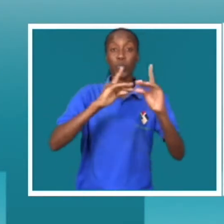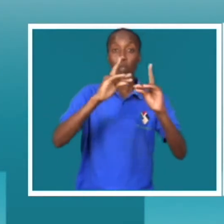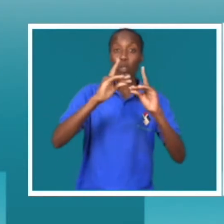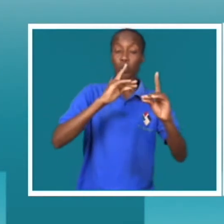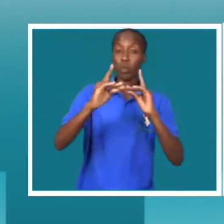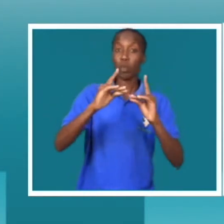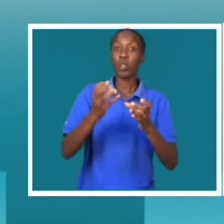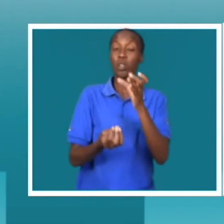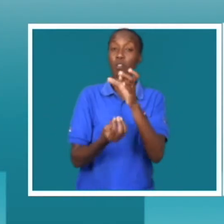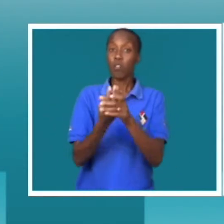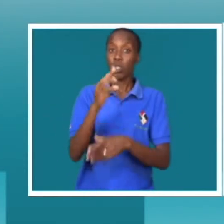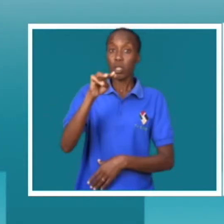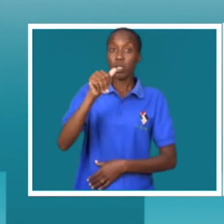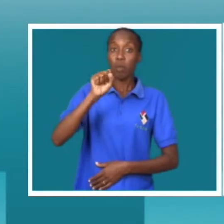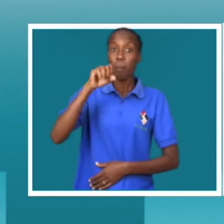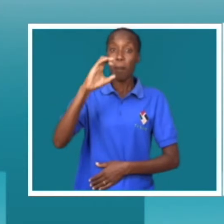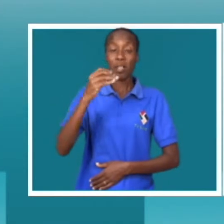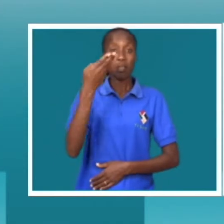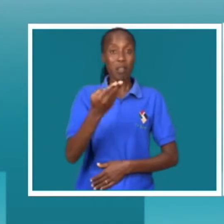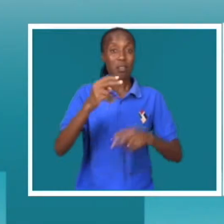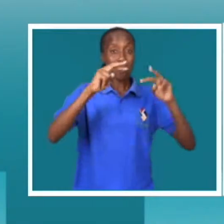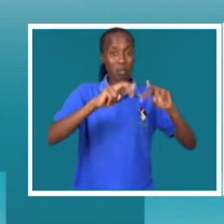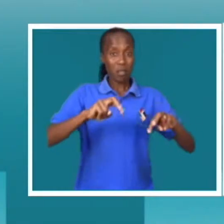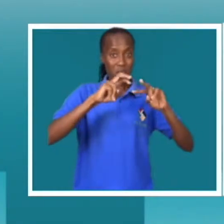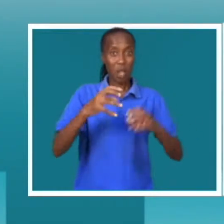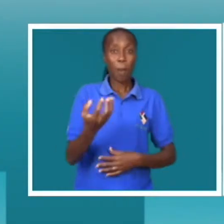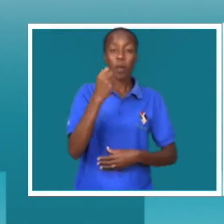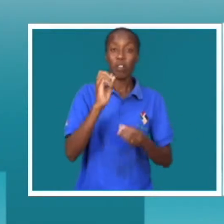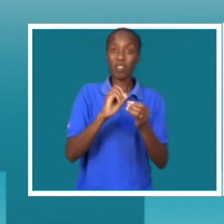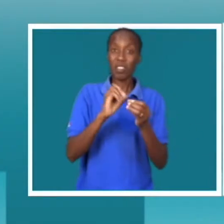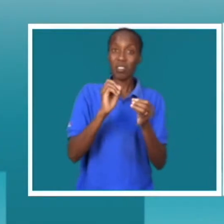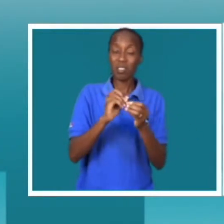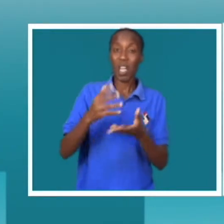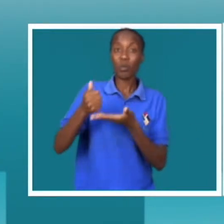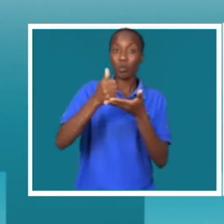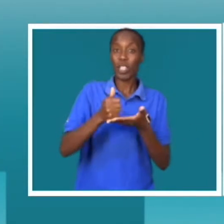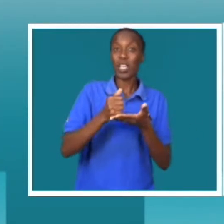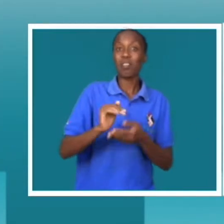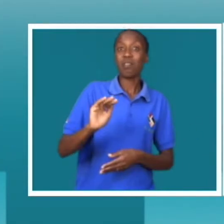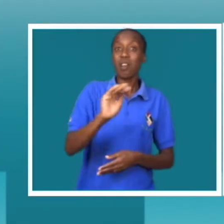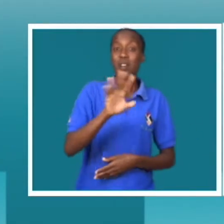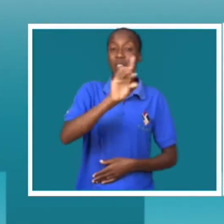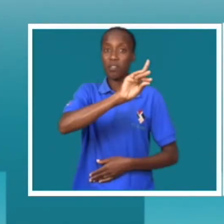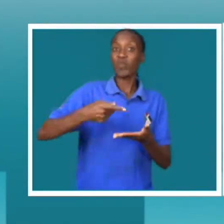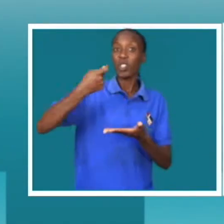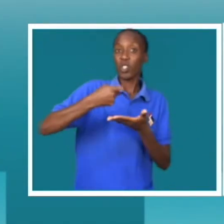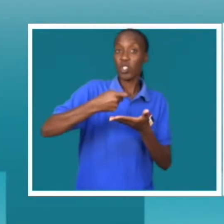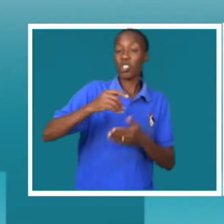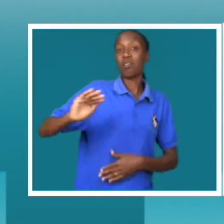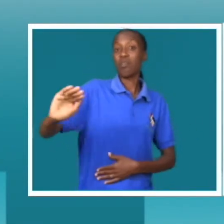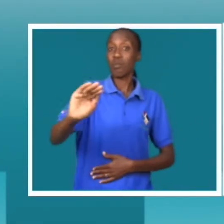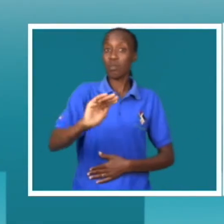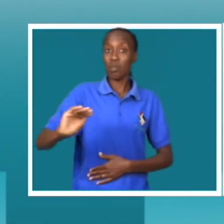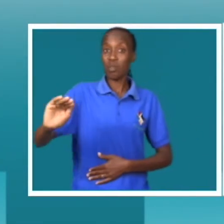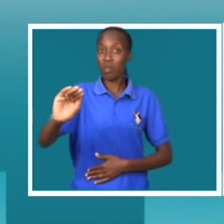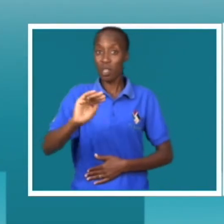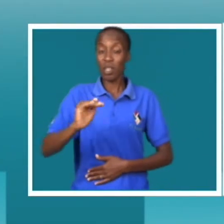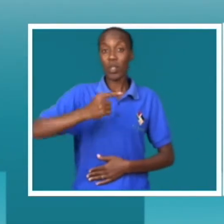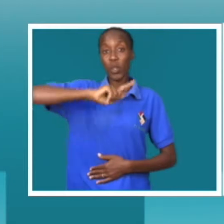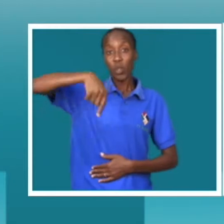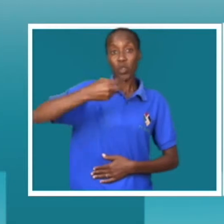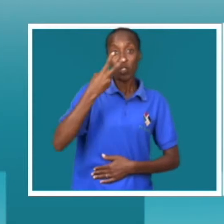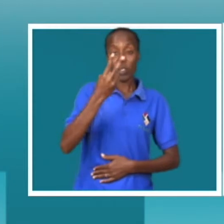diretor da Fundação MASC, este estudo vai cobrir uma lacuna na área da deficiência. Nós vimos que